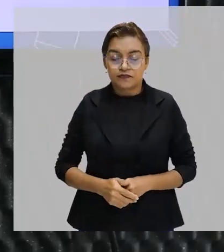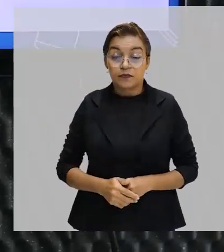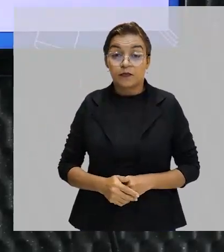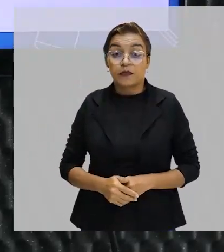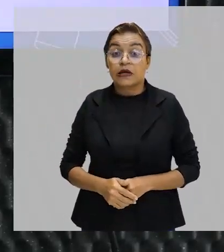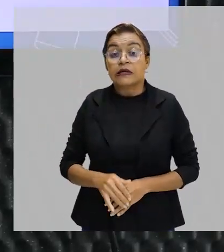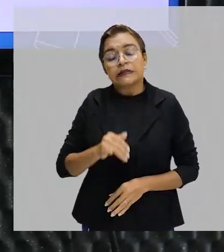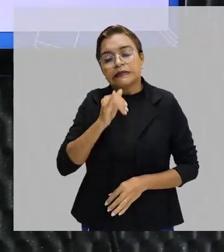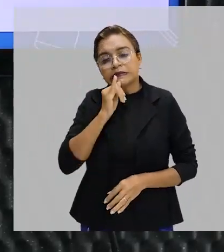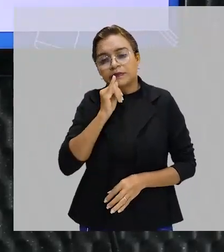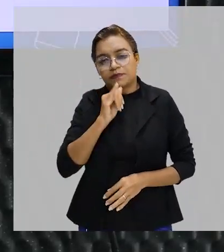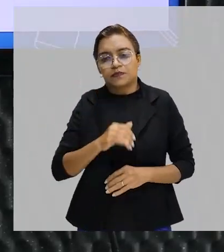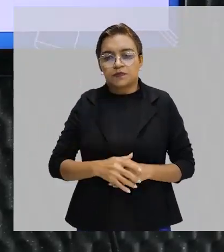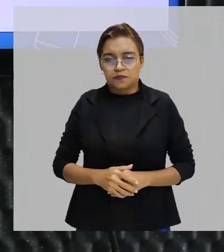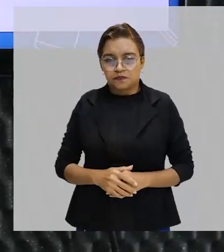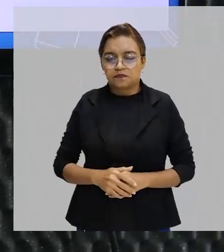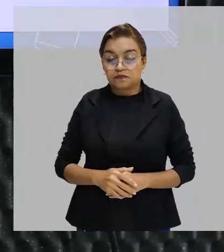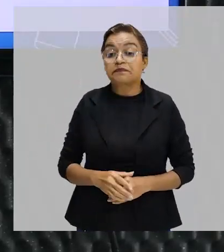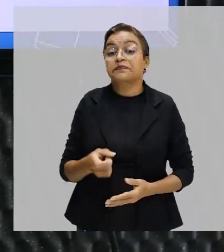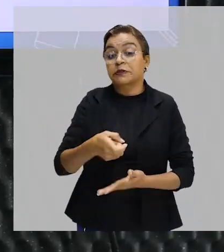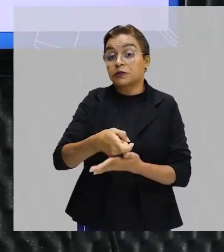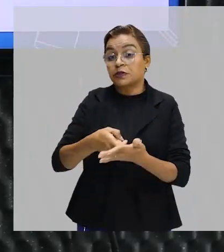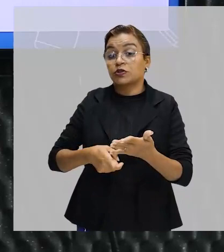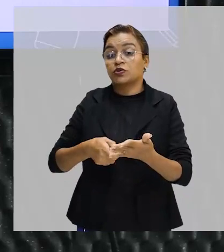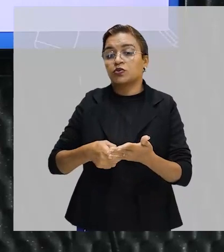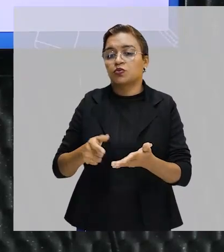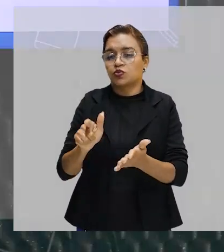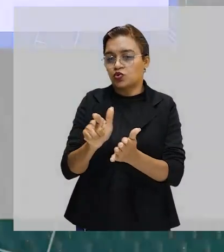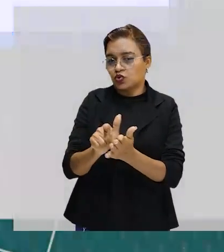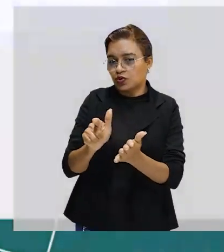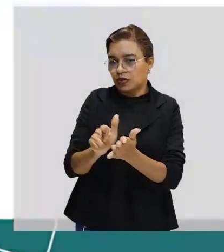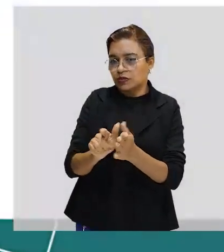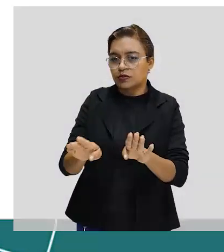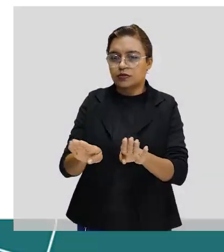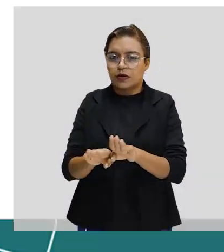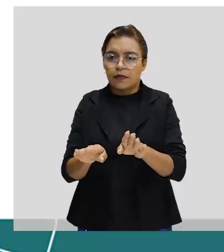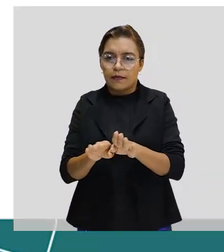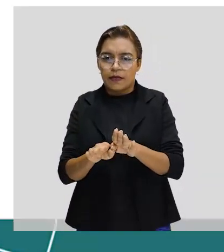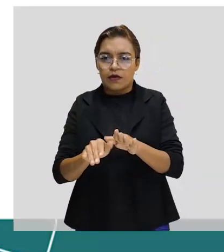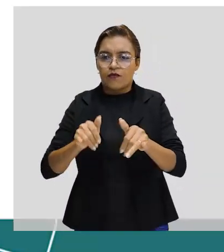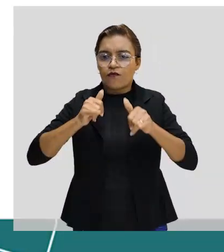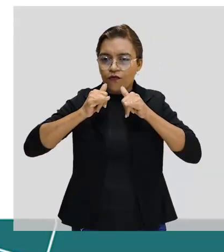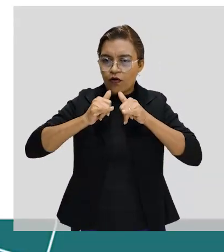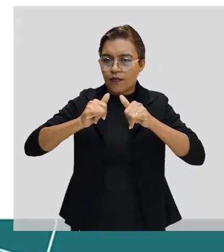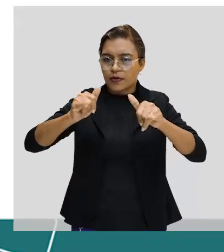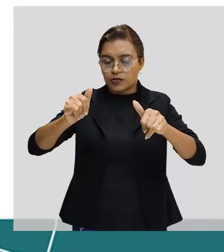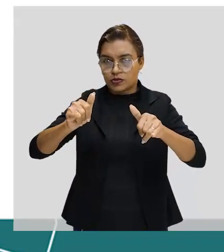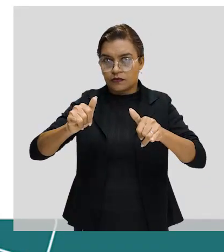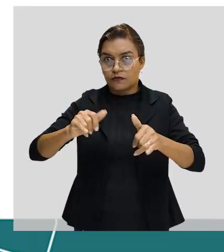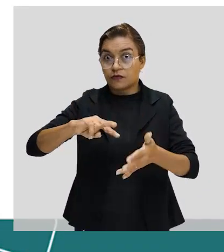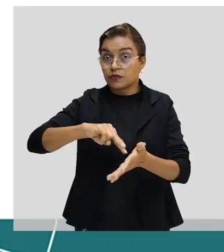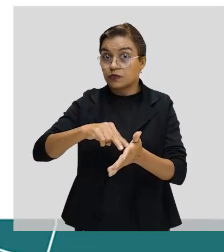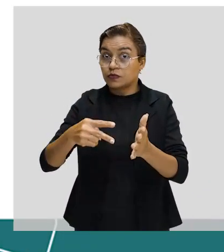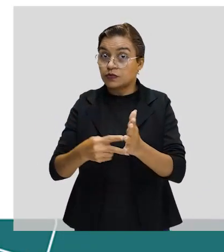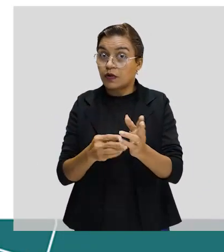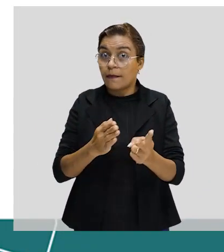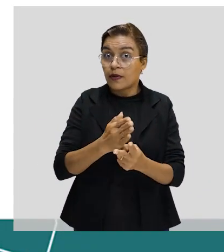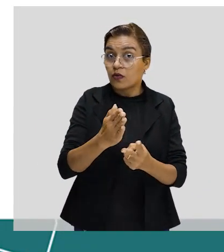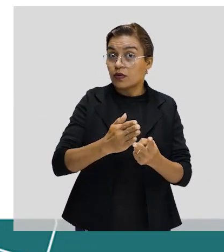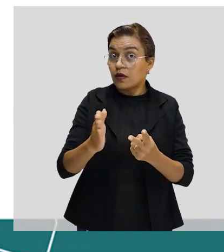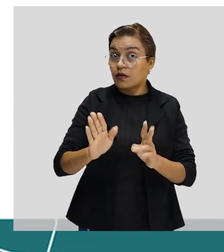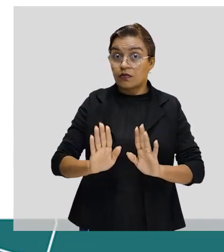Então, por outro lado, em textos jornalísticos e informativos, a ambiguidade nem sempre é bem-vinda. Ela pode